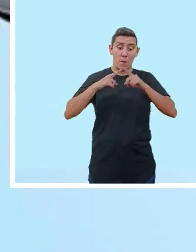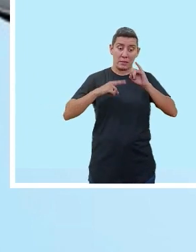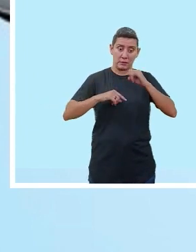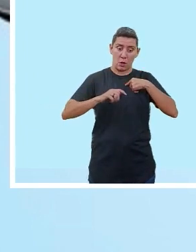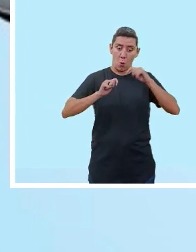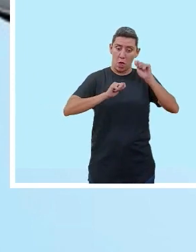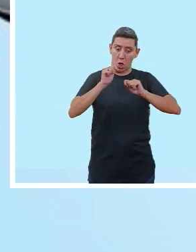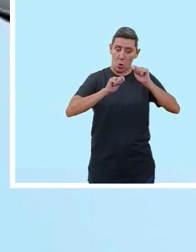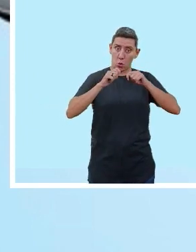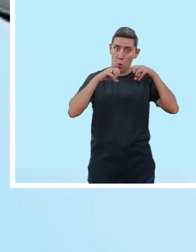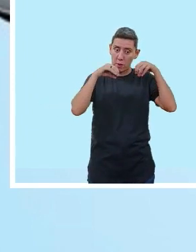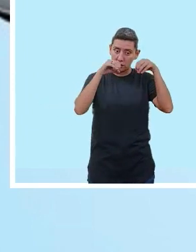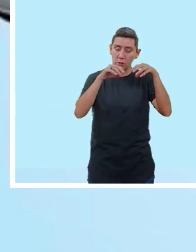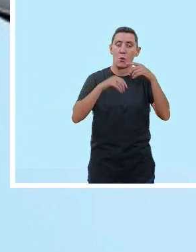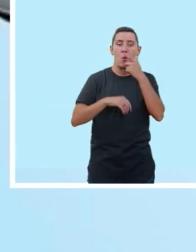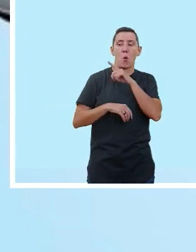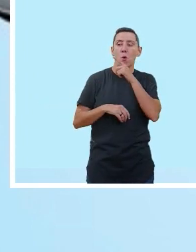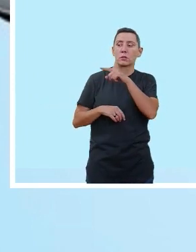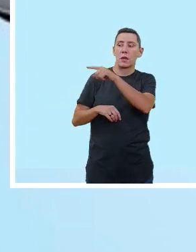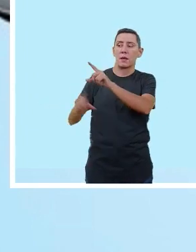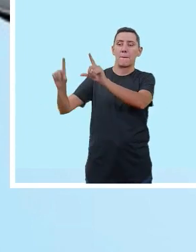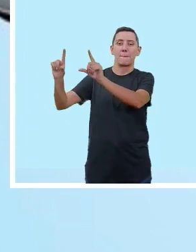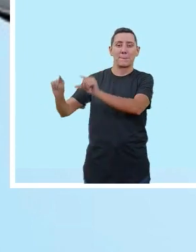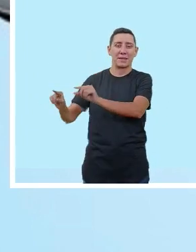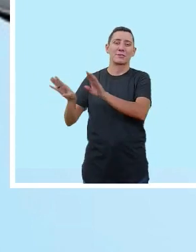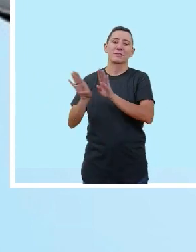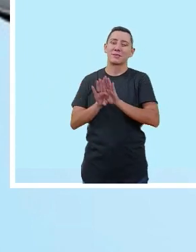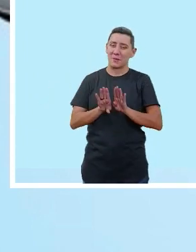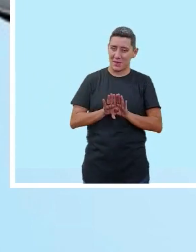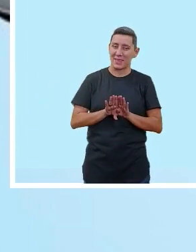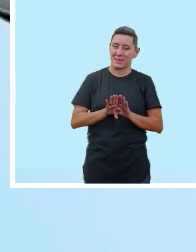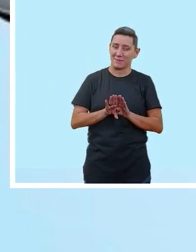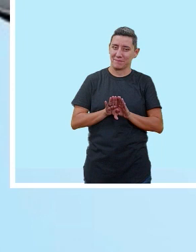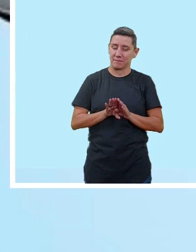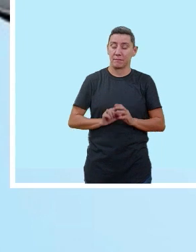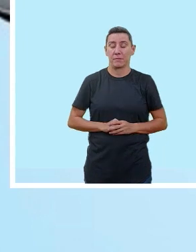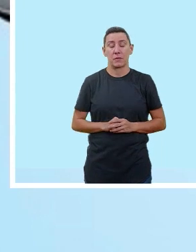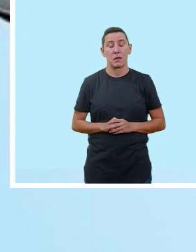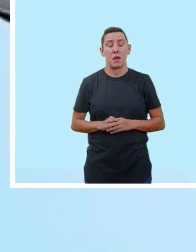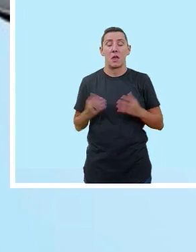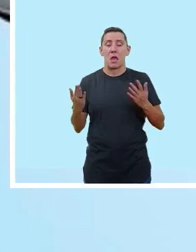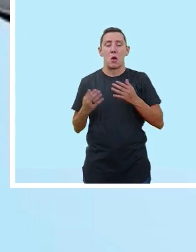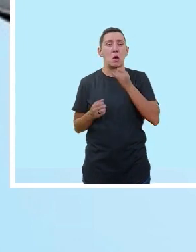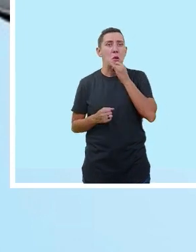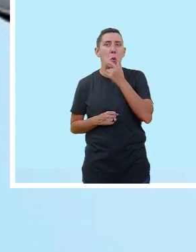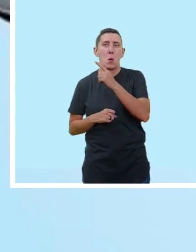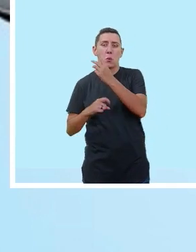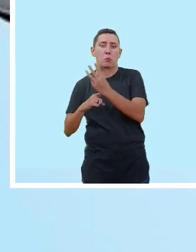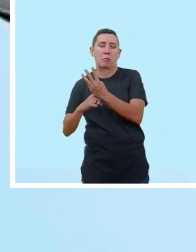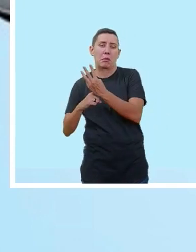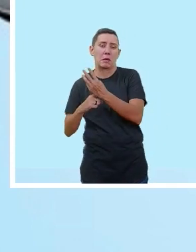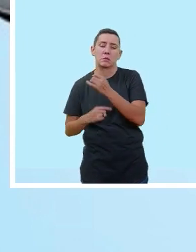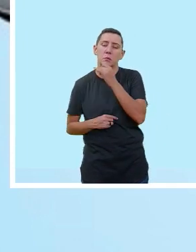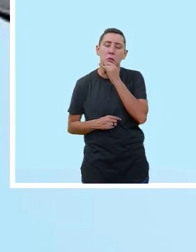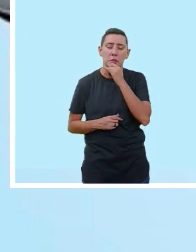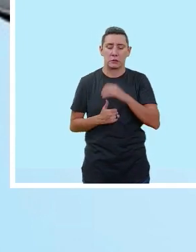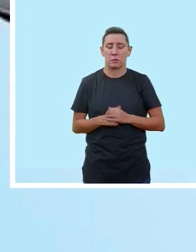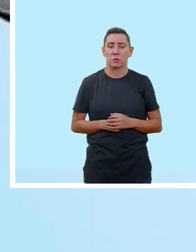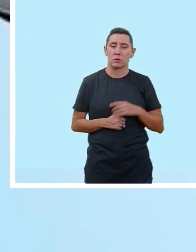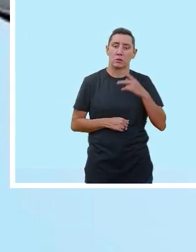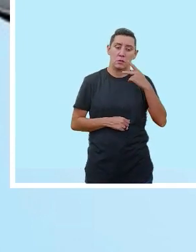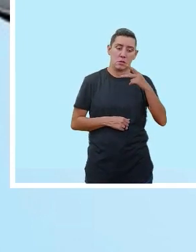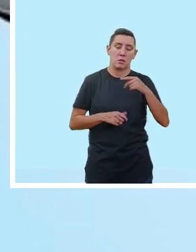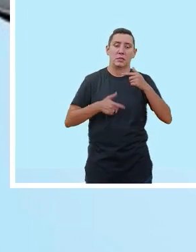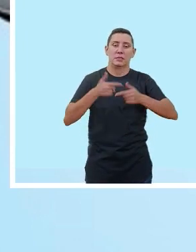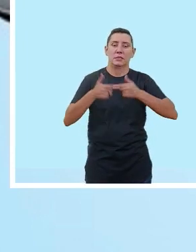indireta. E o escopo 3, ele segue a mesma linha, né, mas ele está associado com sua cadeia de fornecimento, com a parte de bens e serviços. Então, eventualmente,